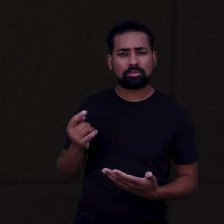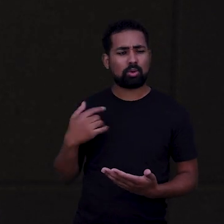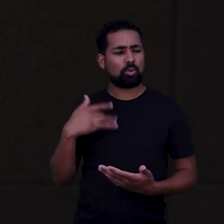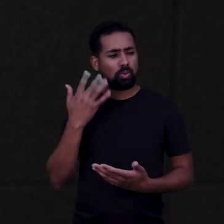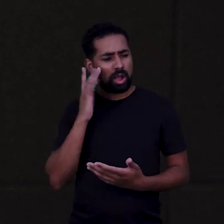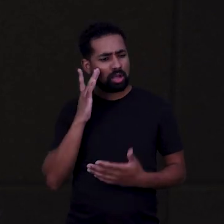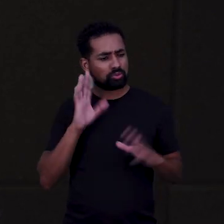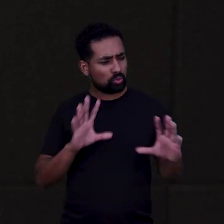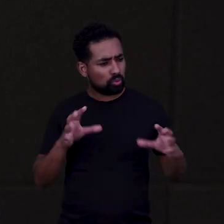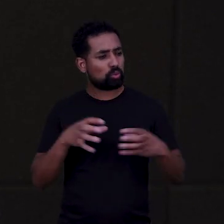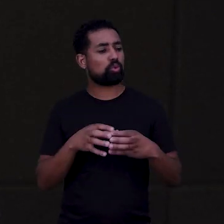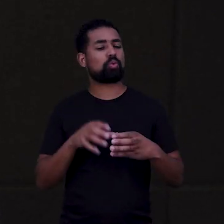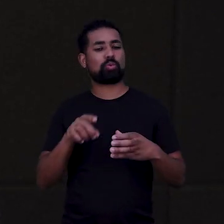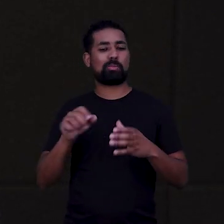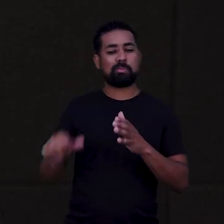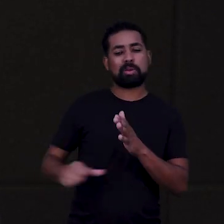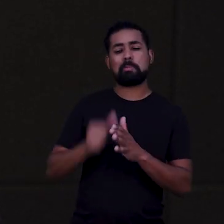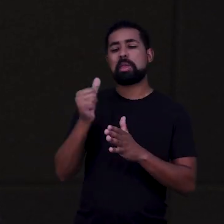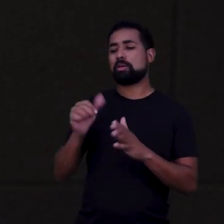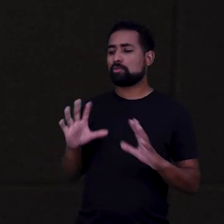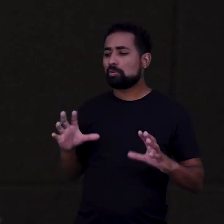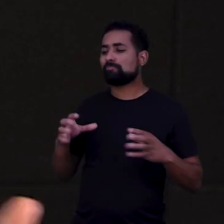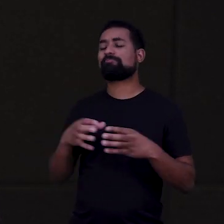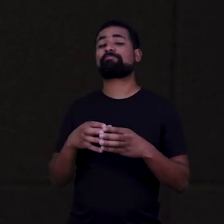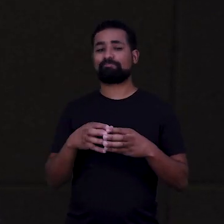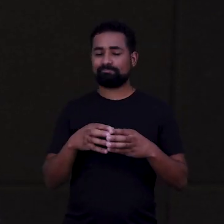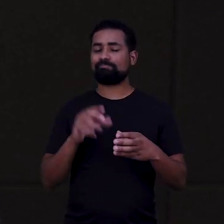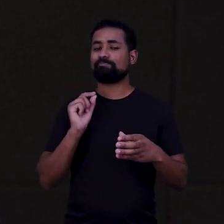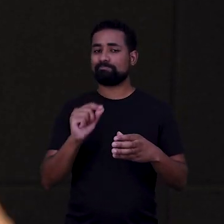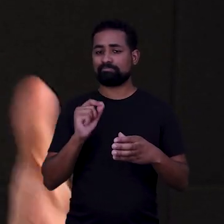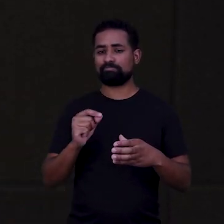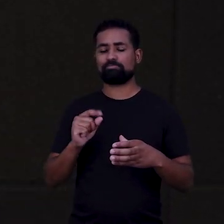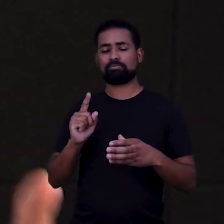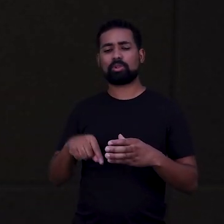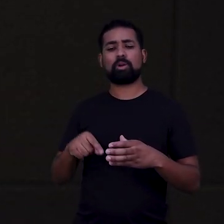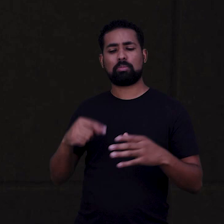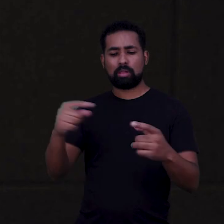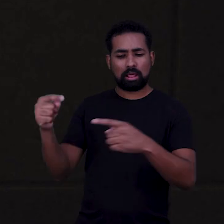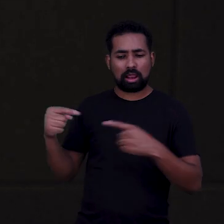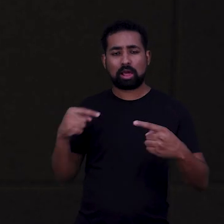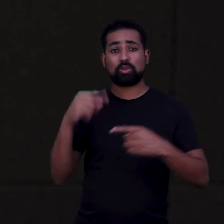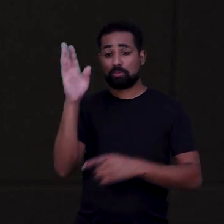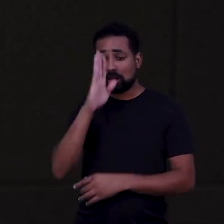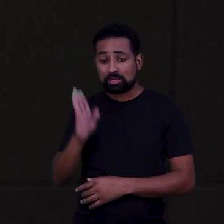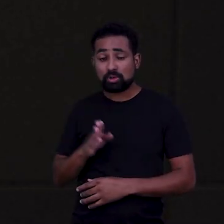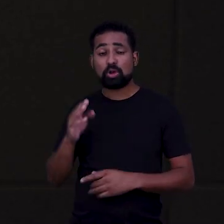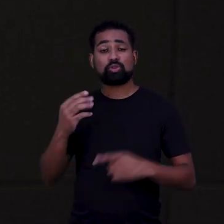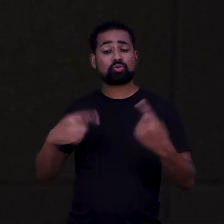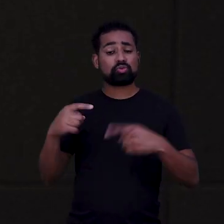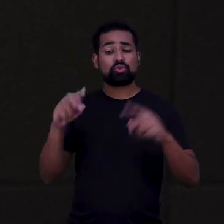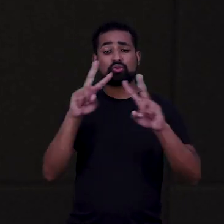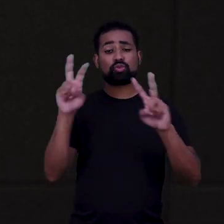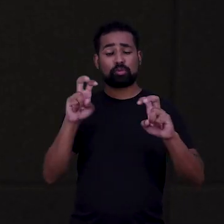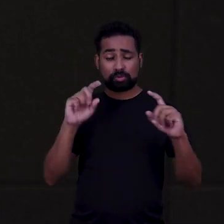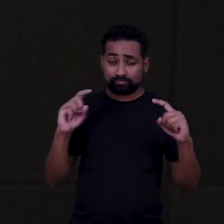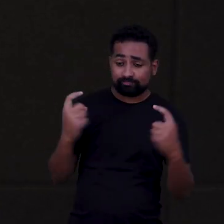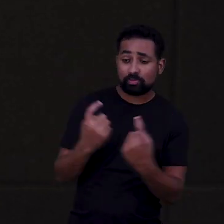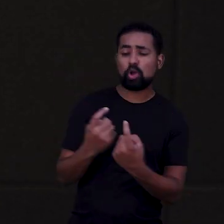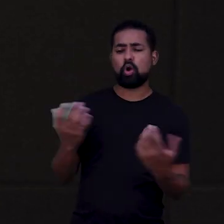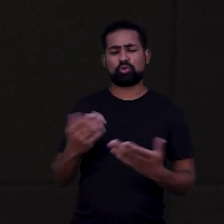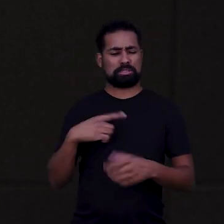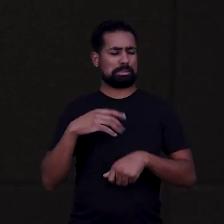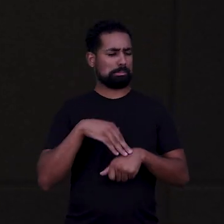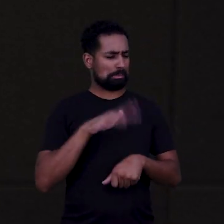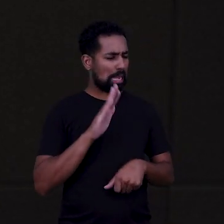falha o coletivo foi um dos primeiros coletivos e grupos organizados no Brasil eu falar sobre a Sexualidade assim